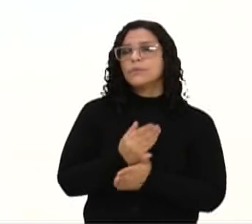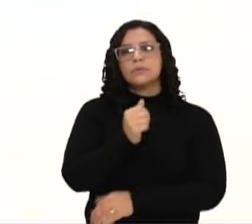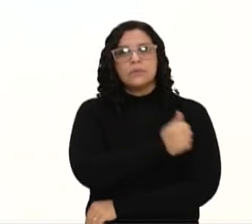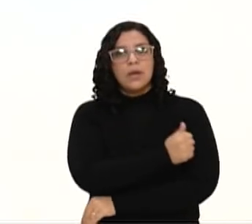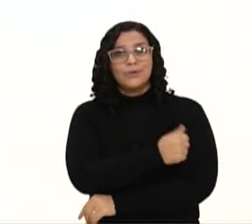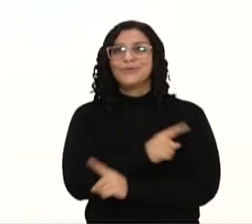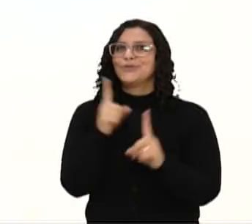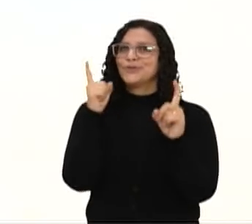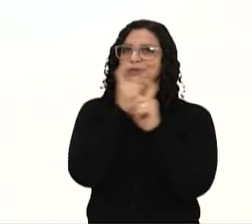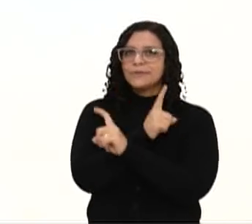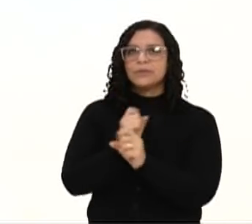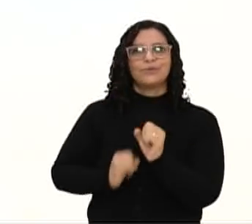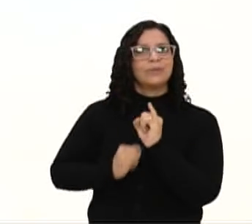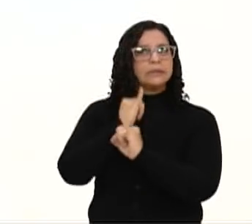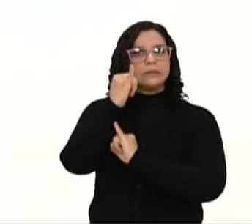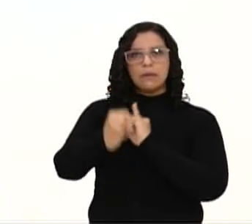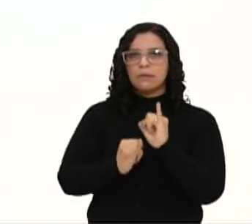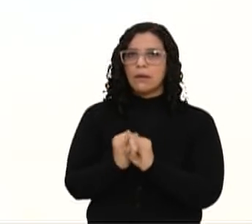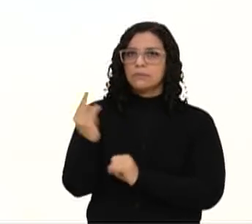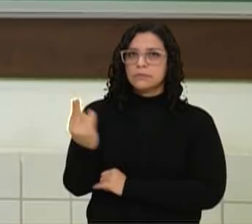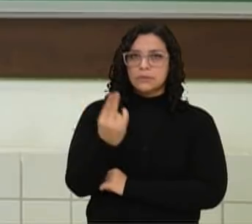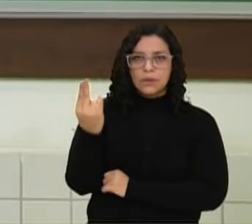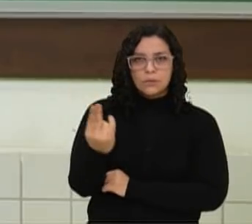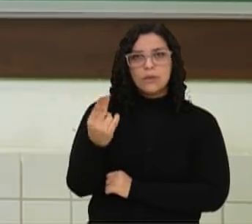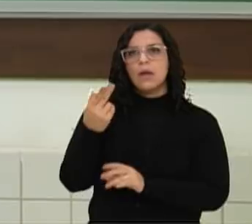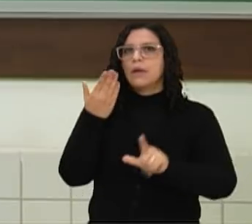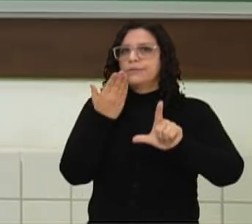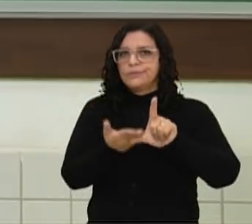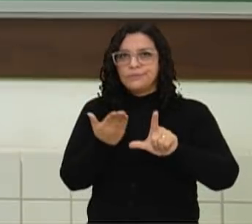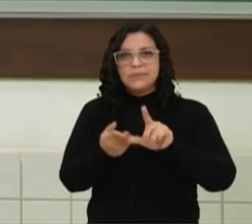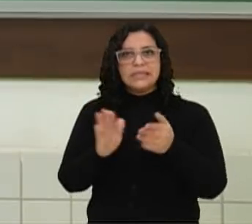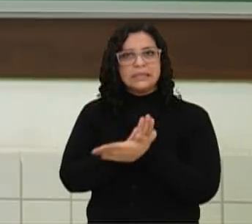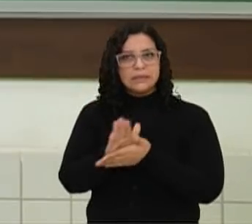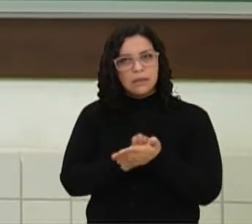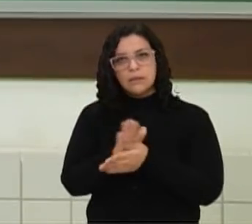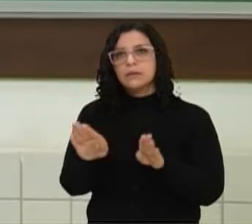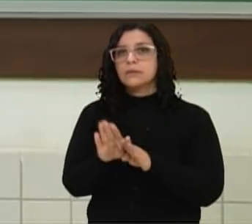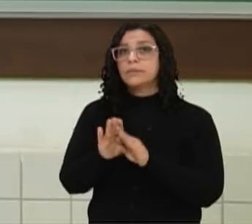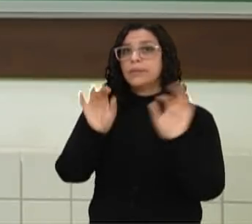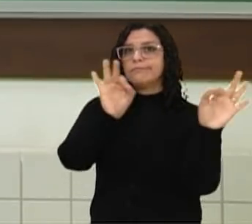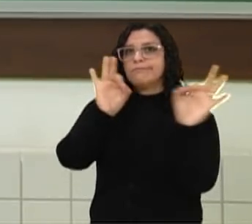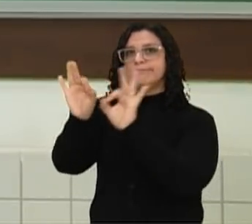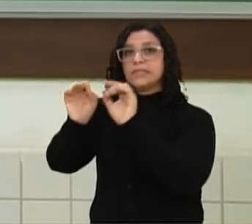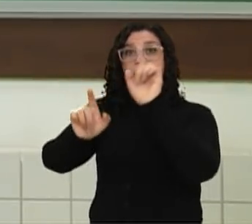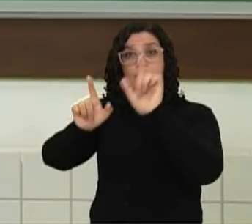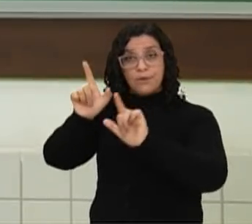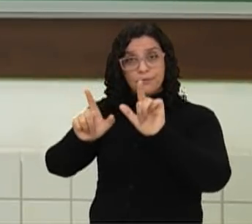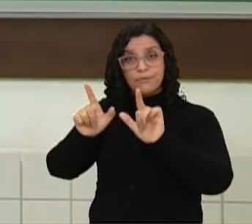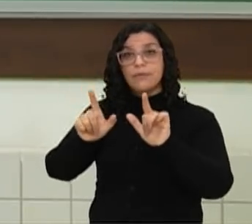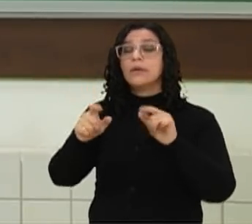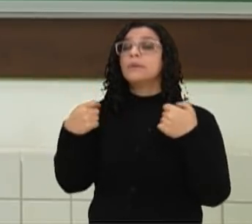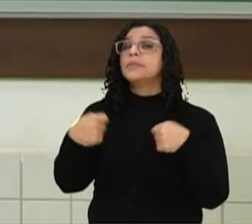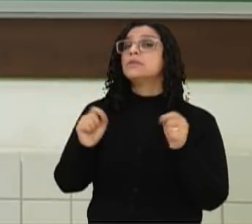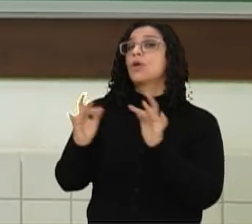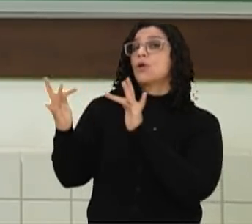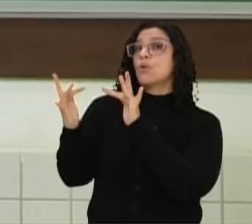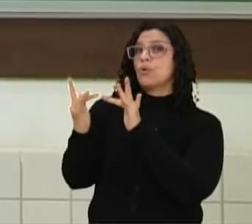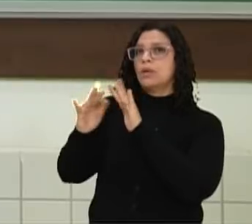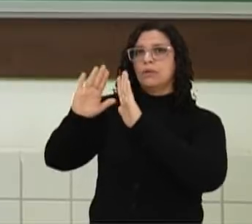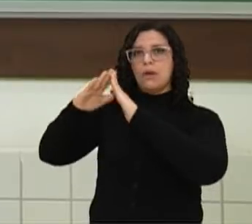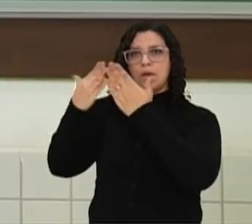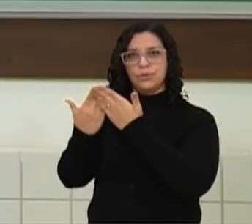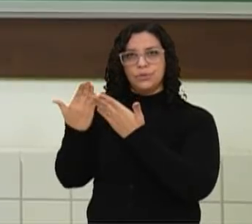com dificuldade de acesso ao aplicativo, ao material, e só estão acompanhando pela TV, então entrem em contato